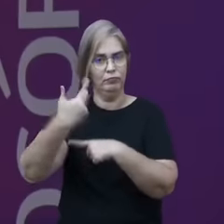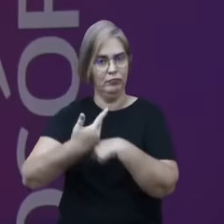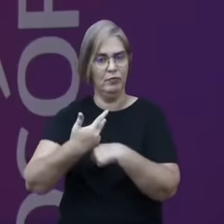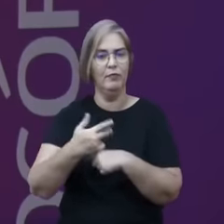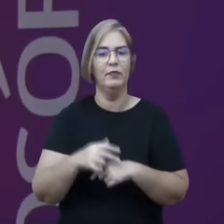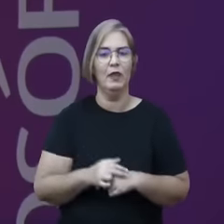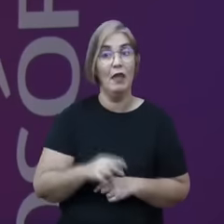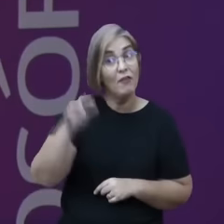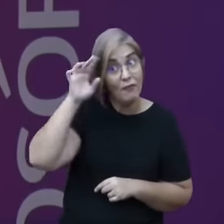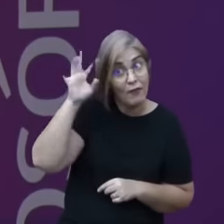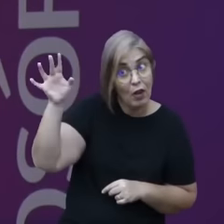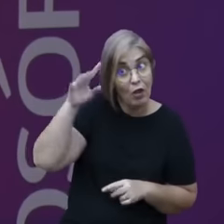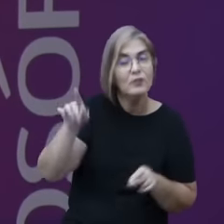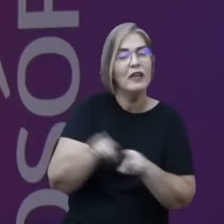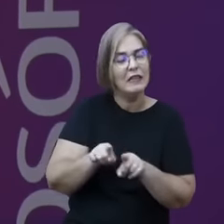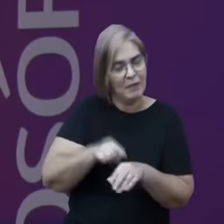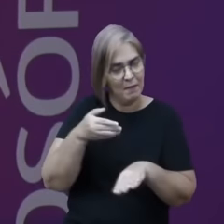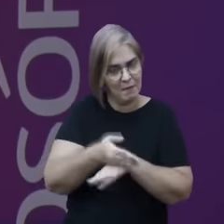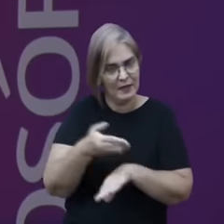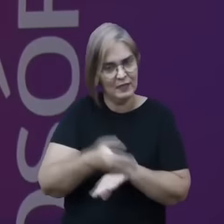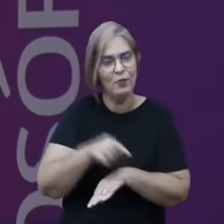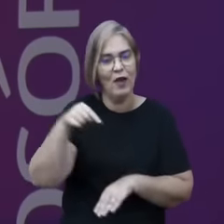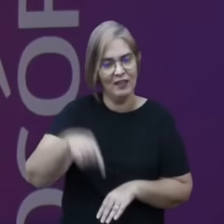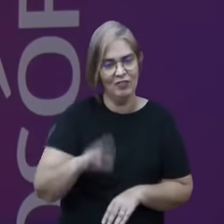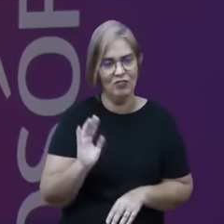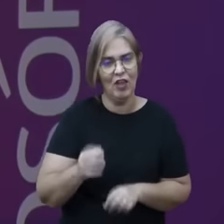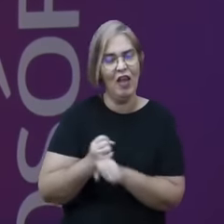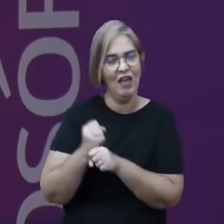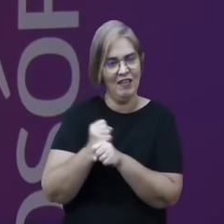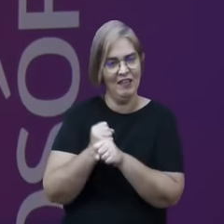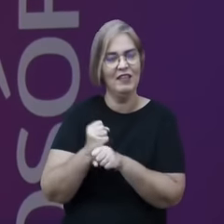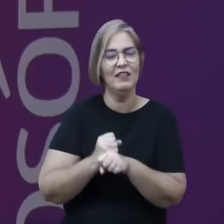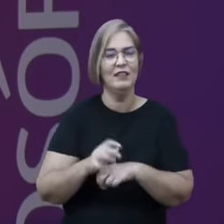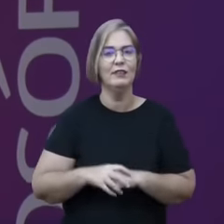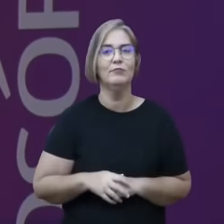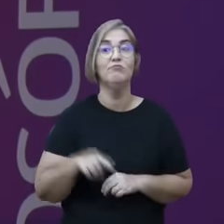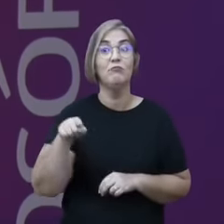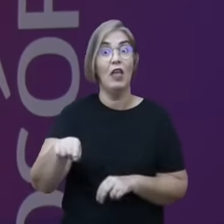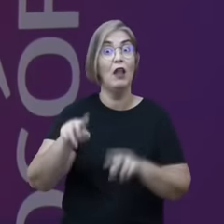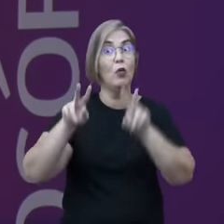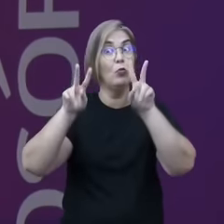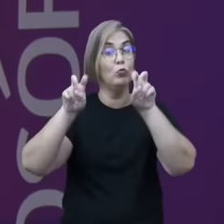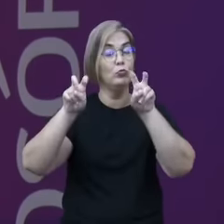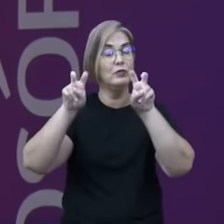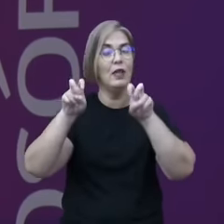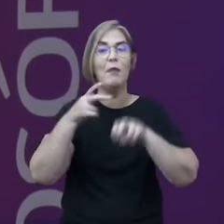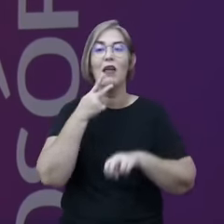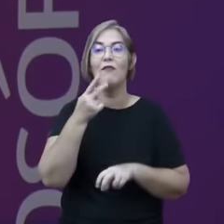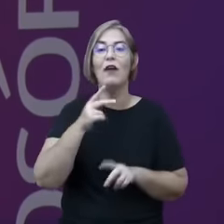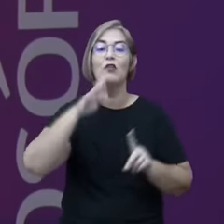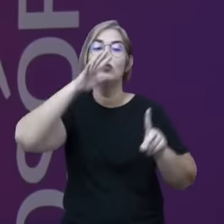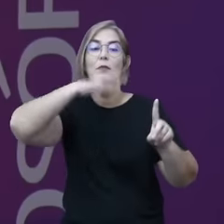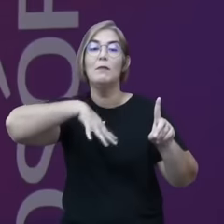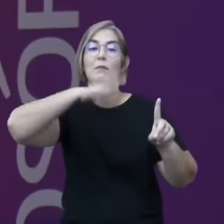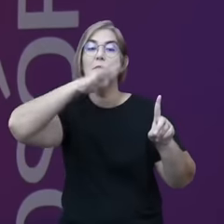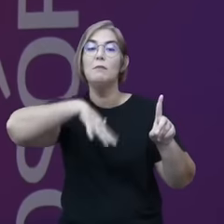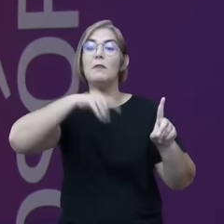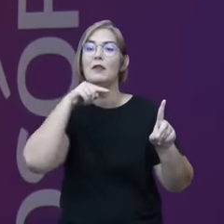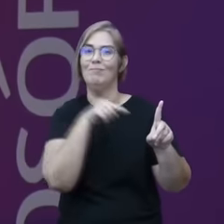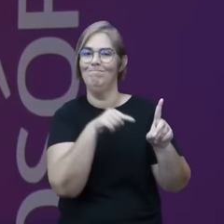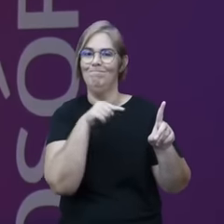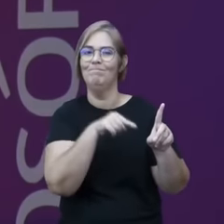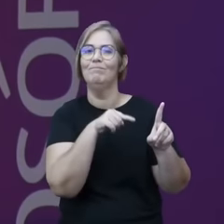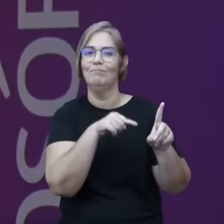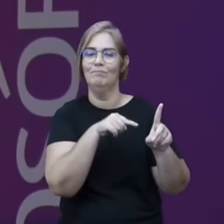também participou aqui do Café Filosófico ao longo desses anos, inclusive com um tema que falou sobre o mito de Síivo ao a ao